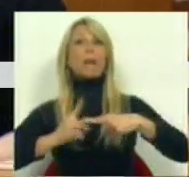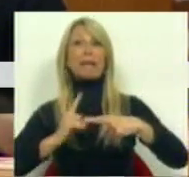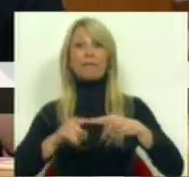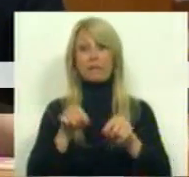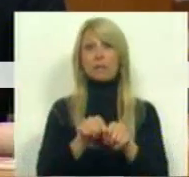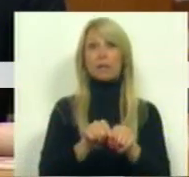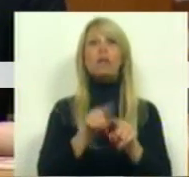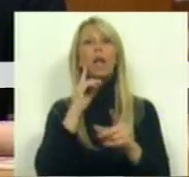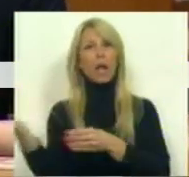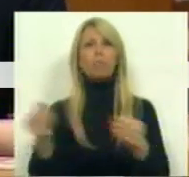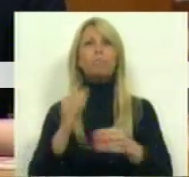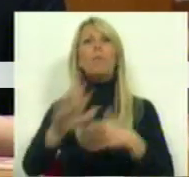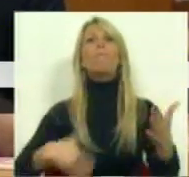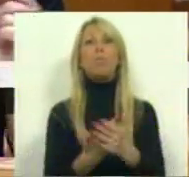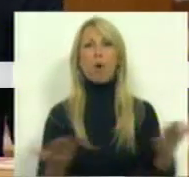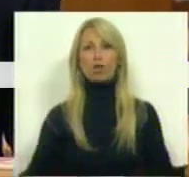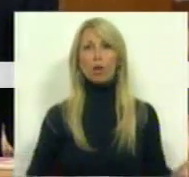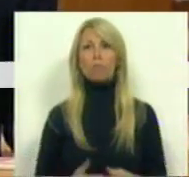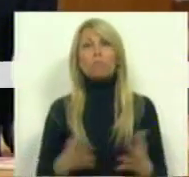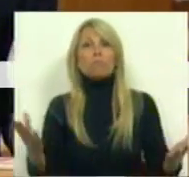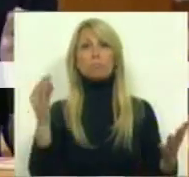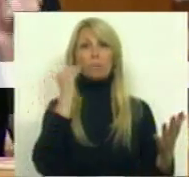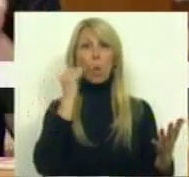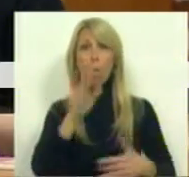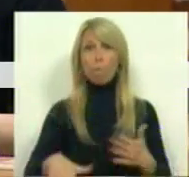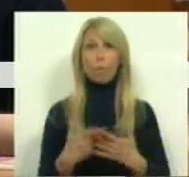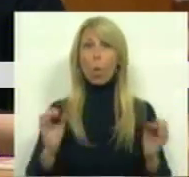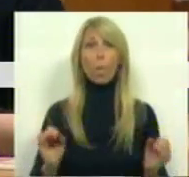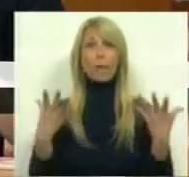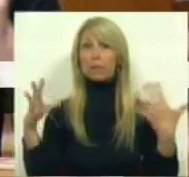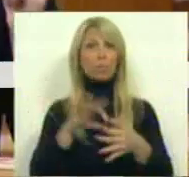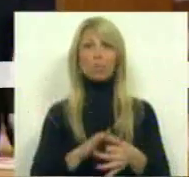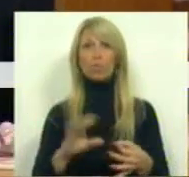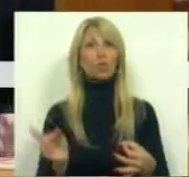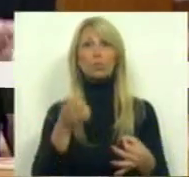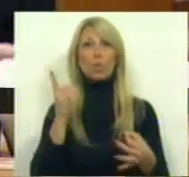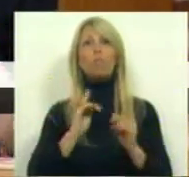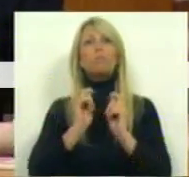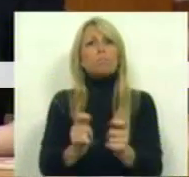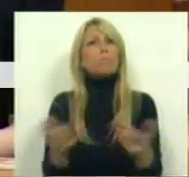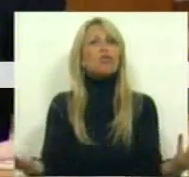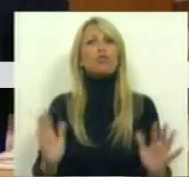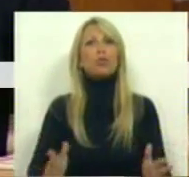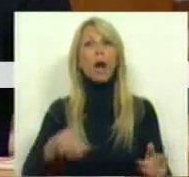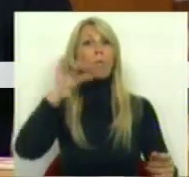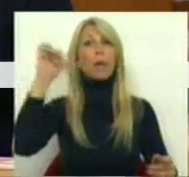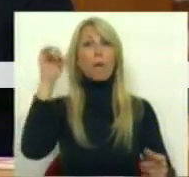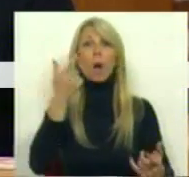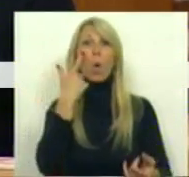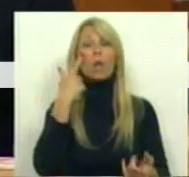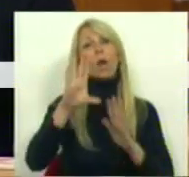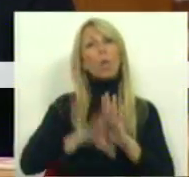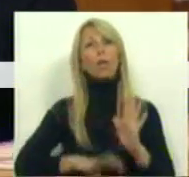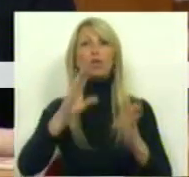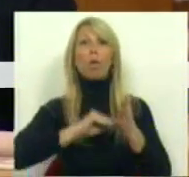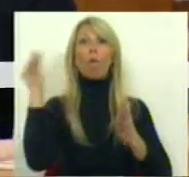propostas. Como é que as propostas iniciais não vinculativas foram entregues quando ainda não se conheciam as condições do